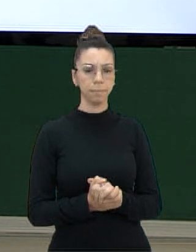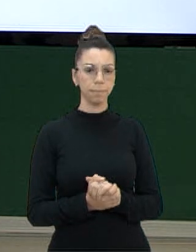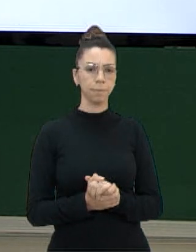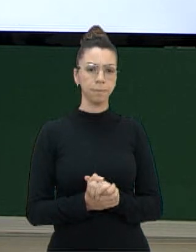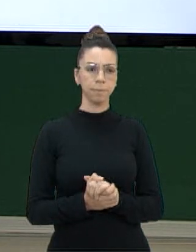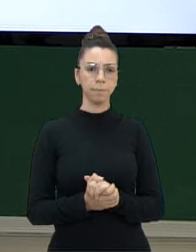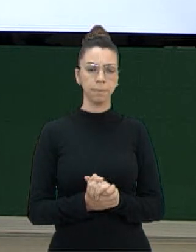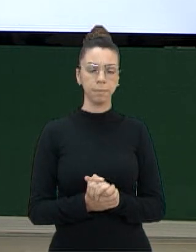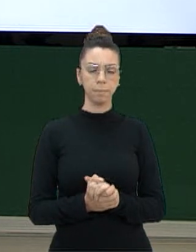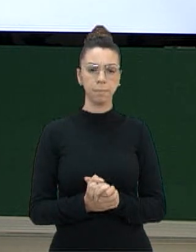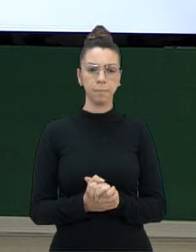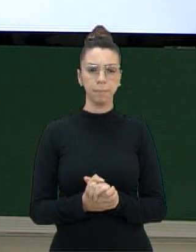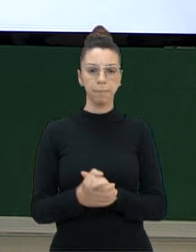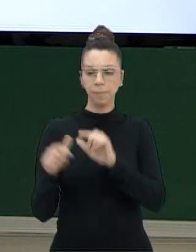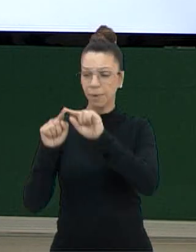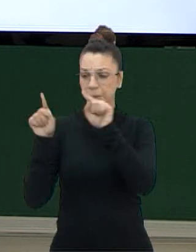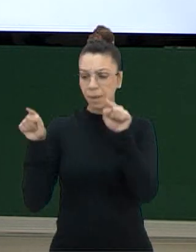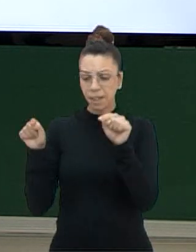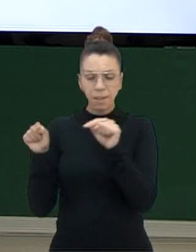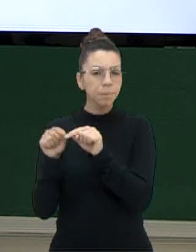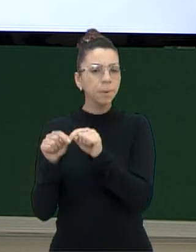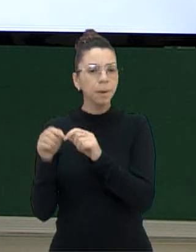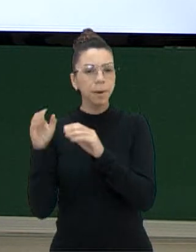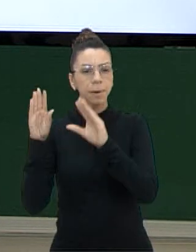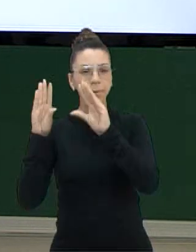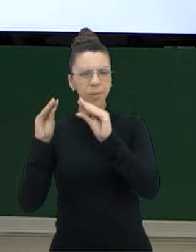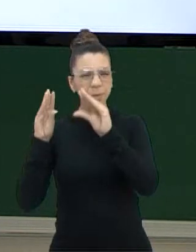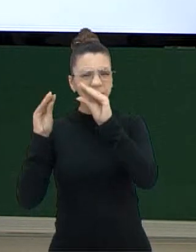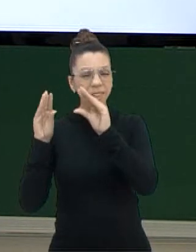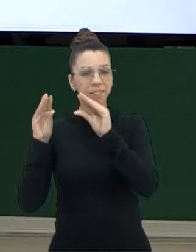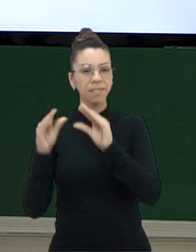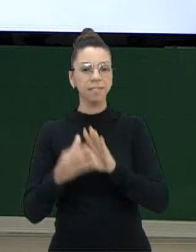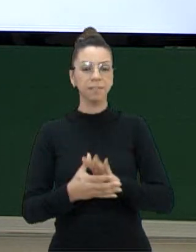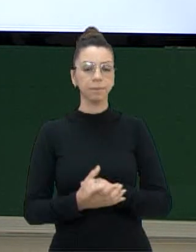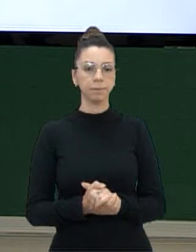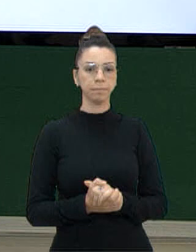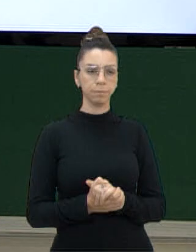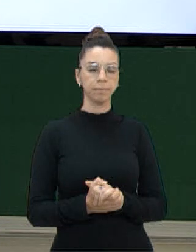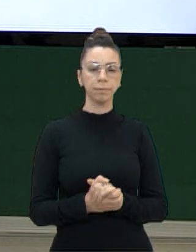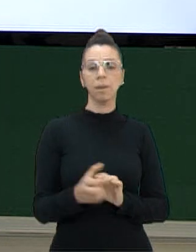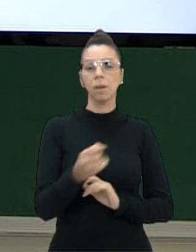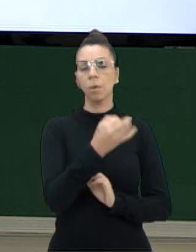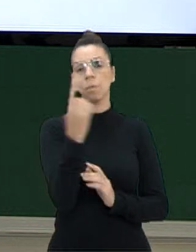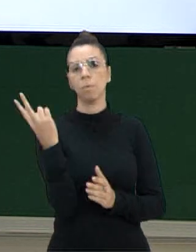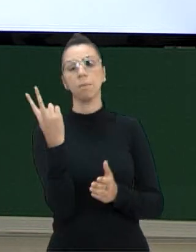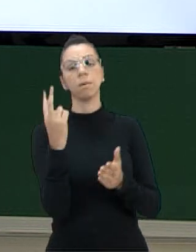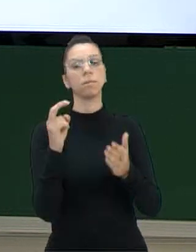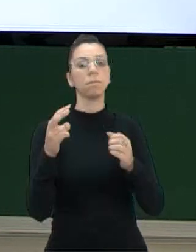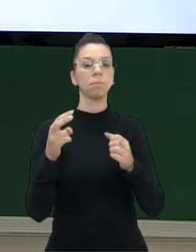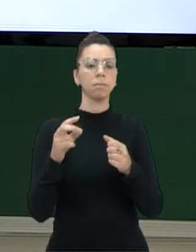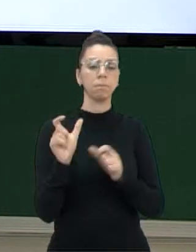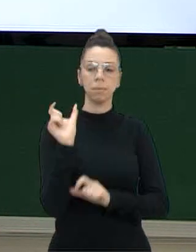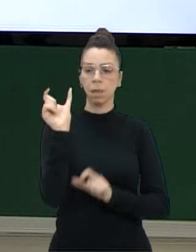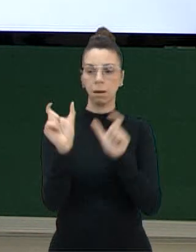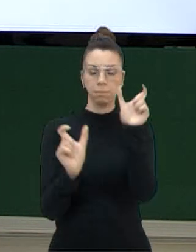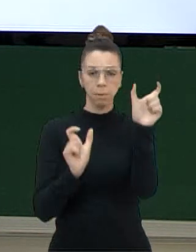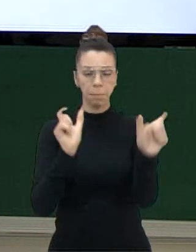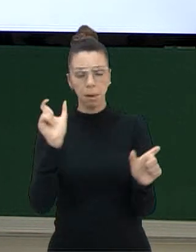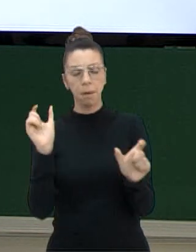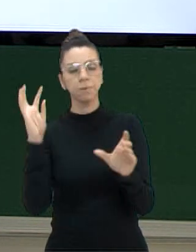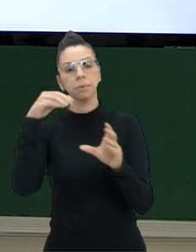sofá, a almofada, perfeito? Então, algumas palavras de muitas tantas que temos como utensílios de uma